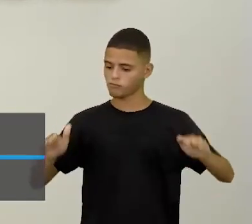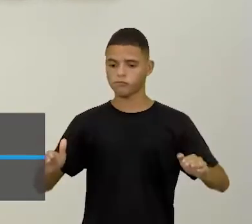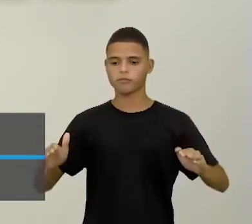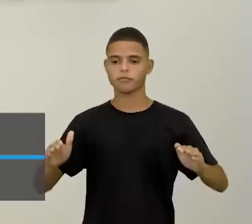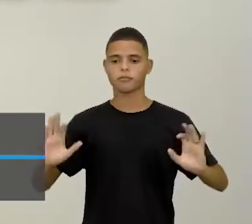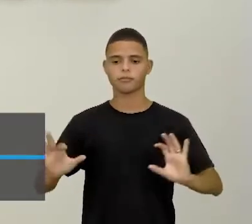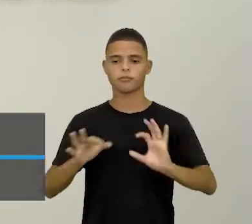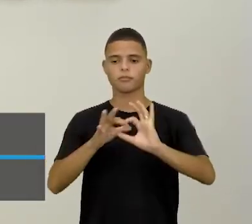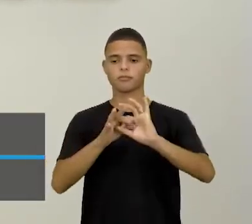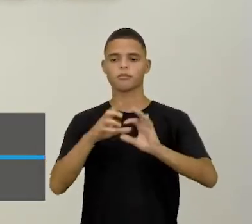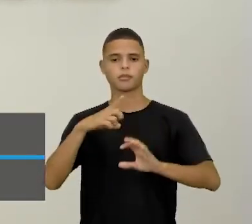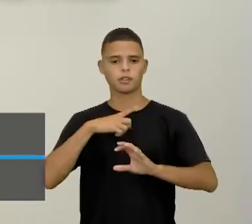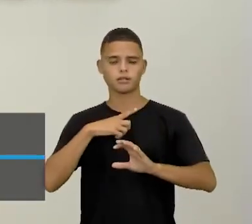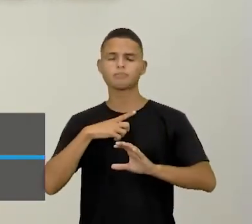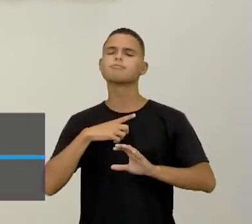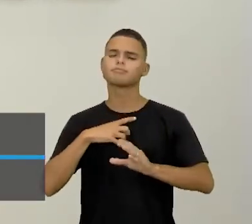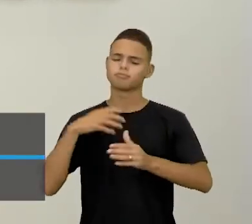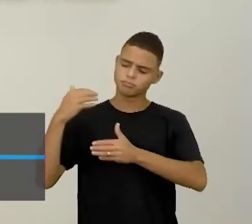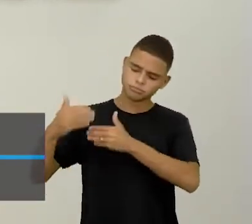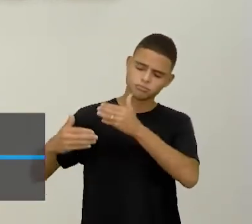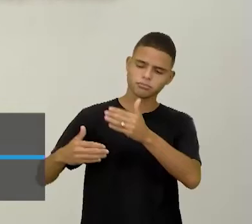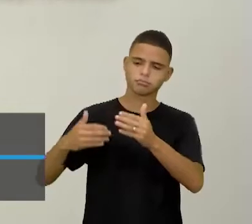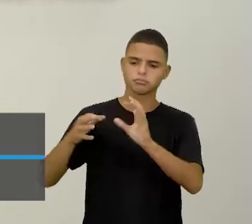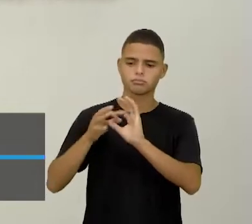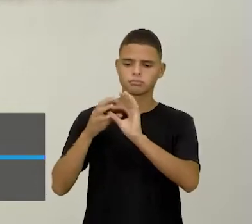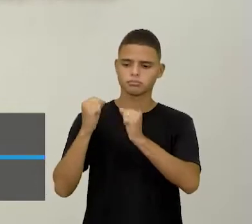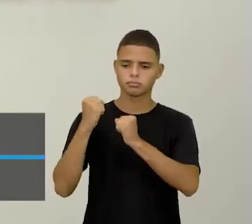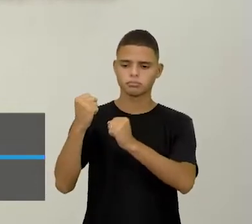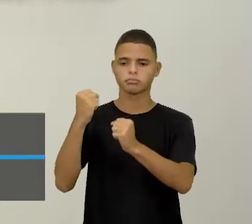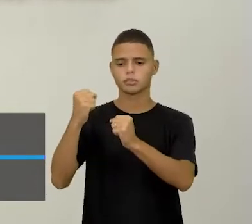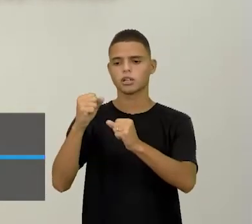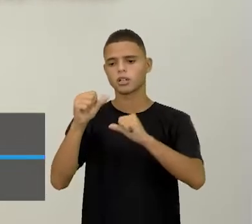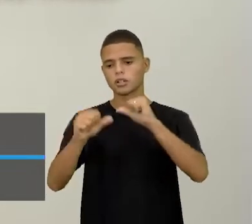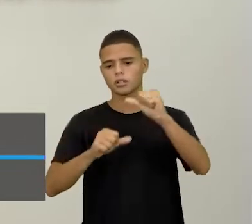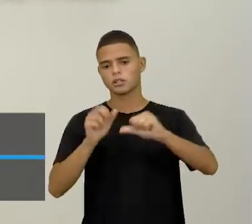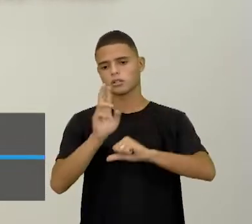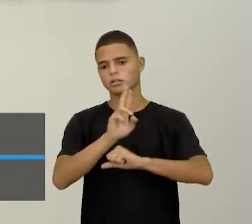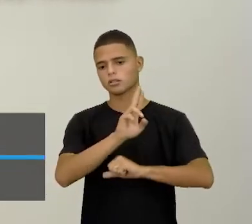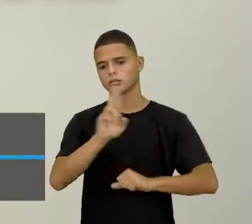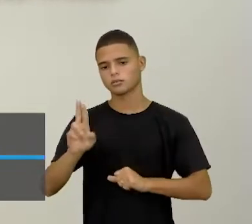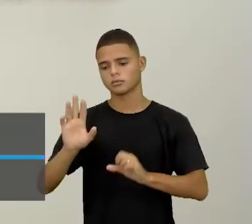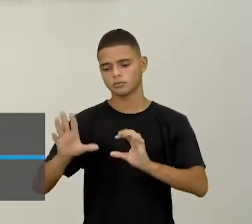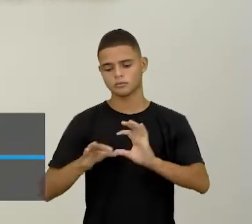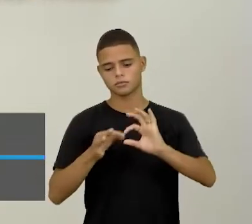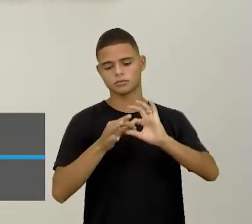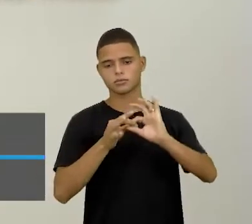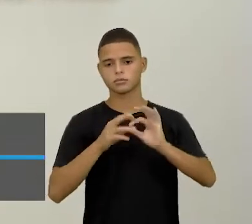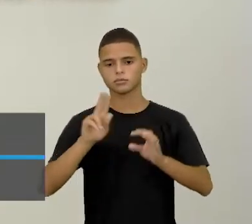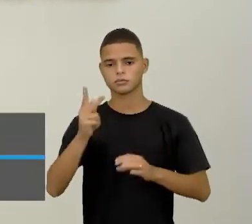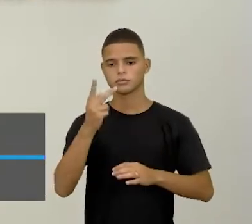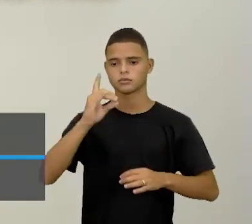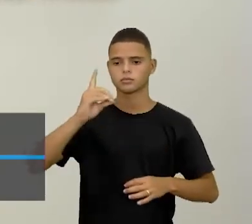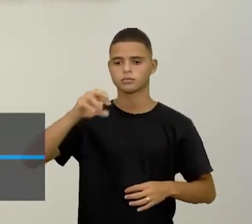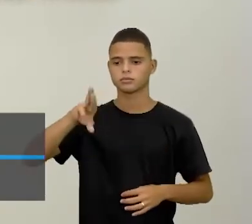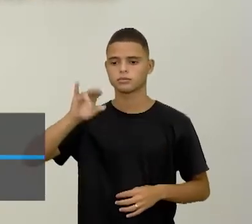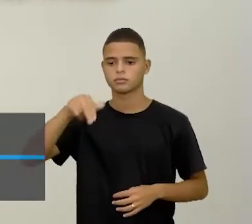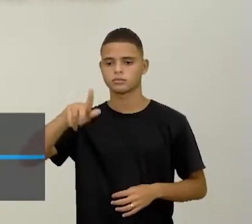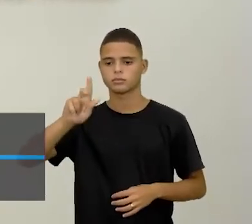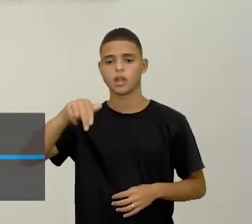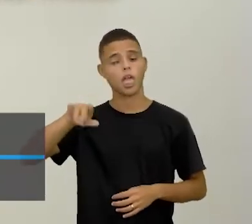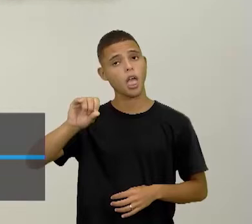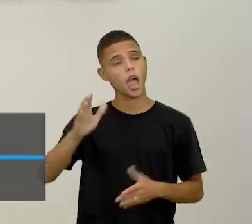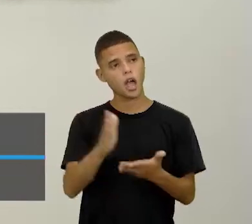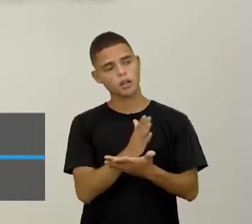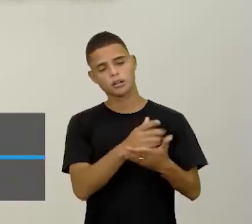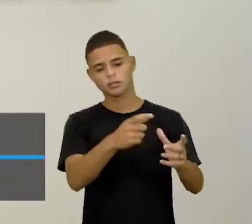aquele processo de força, de rompimento, então aí foi modificado para ligação de hidrogênio. Pode ser que alguns